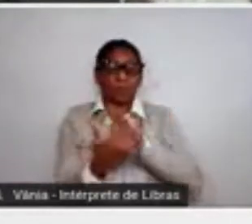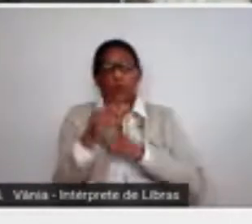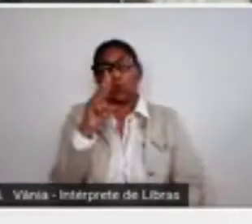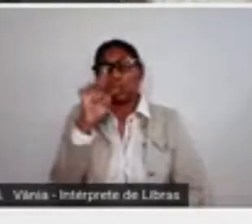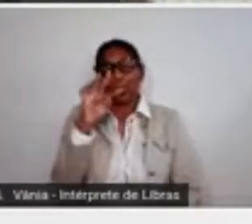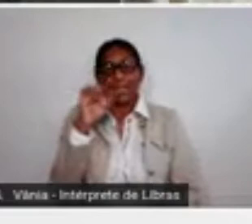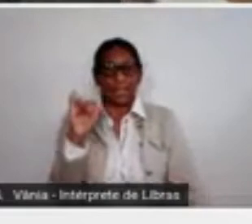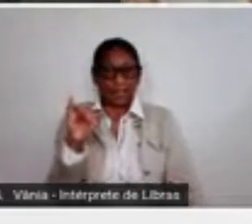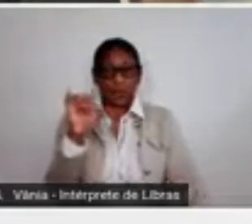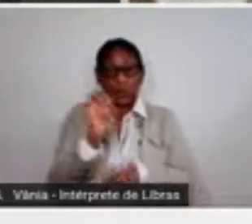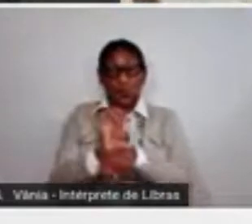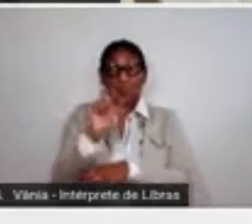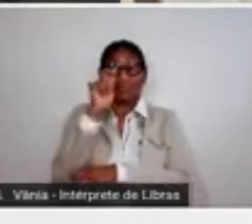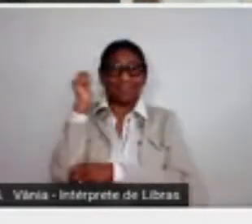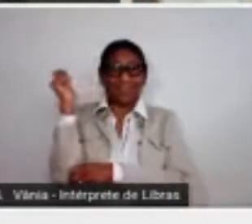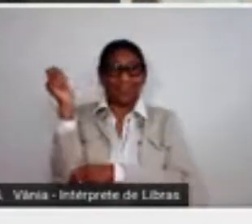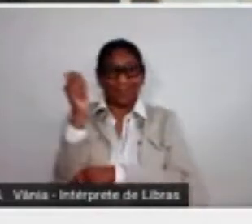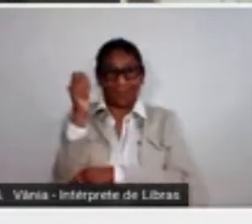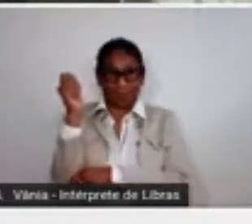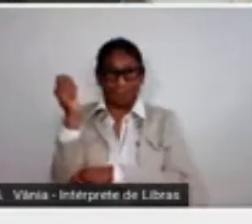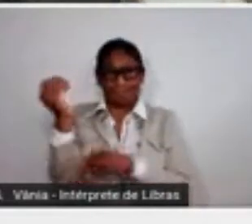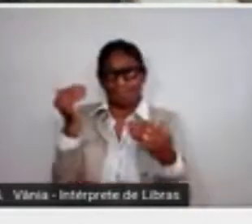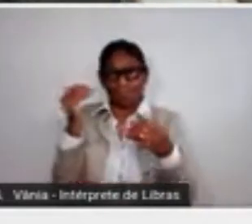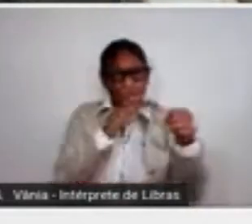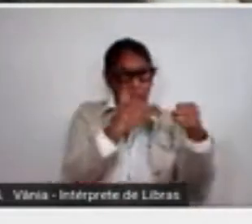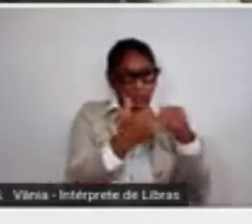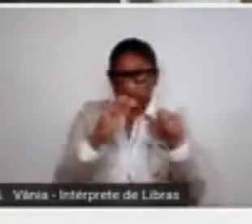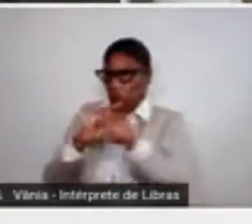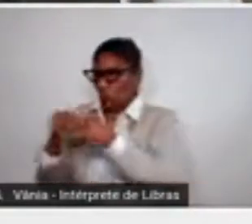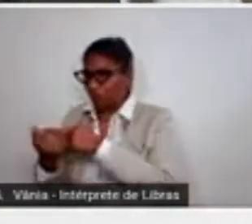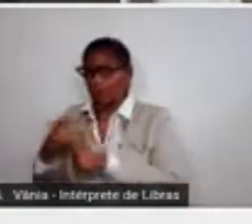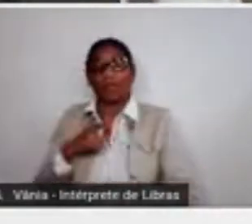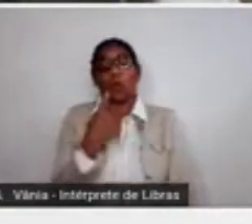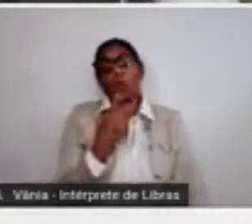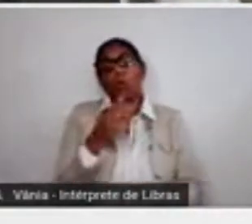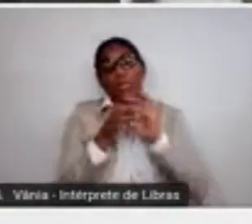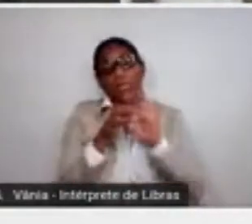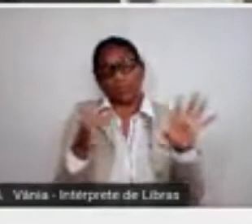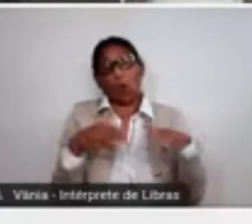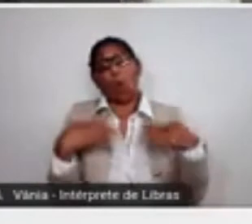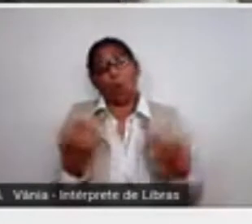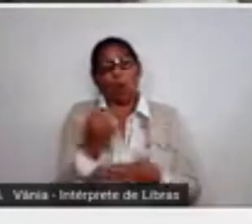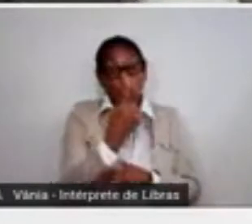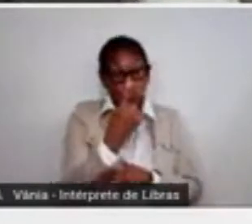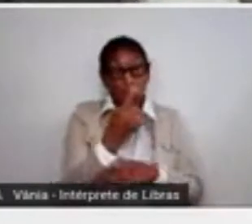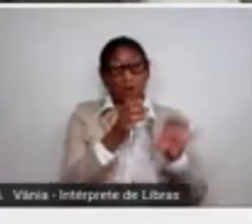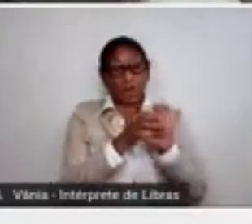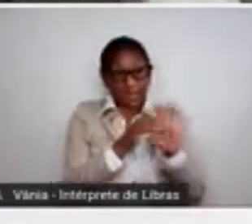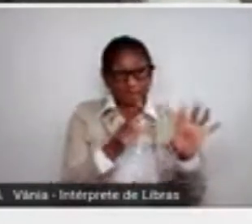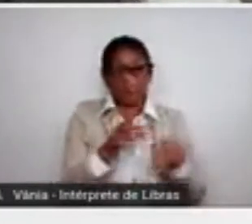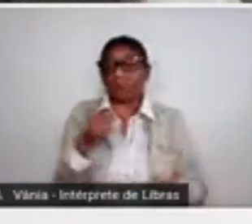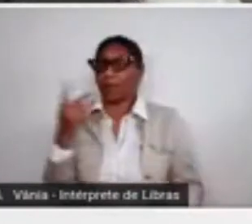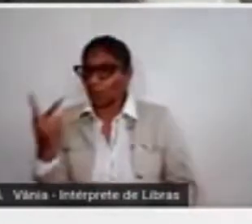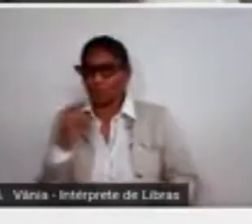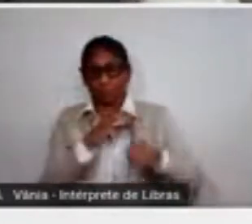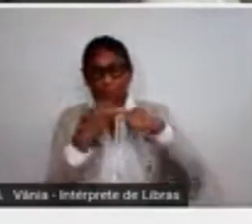no estado, quando você compara 2 leitos ocupados por Covid, ou para cada 1 leito livre, você tem 2 leitos ocupados por paciente Covid,